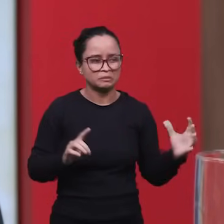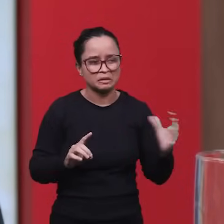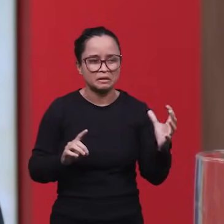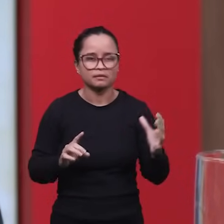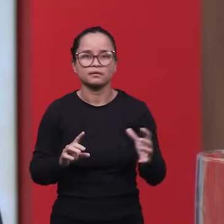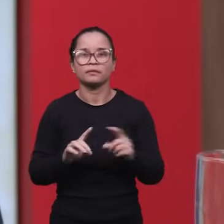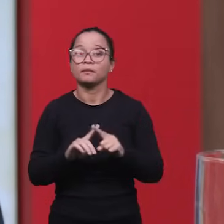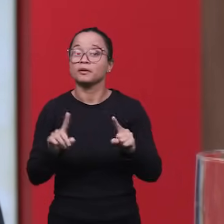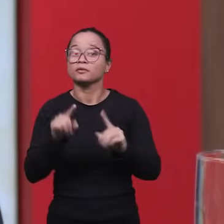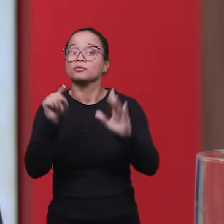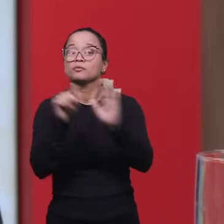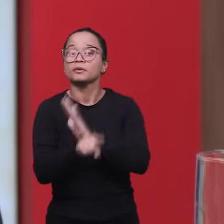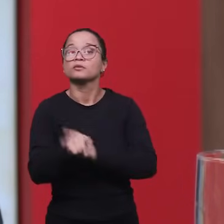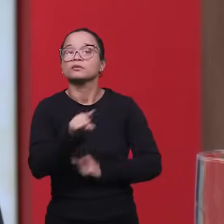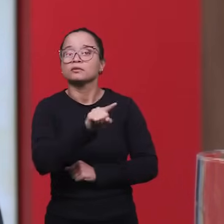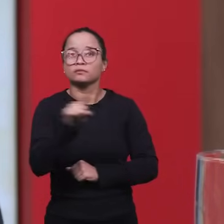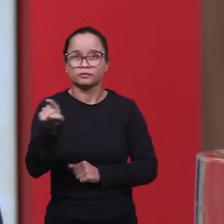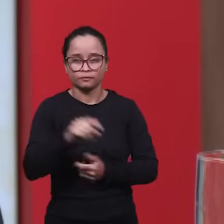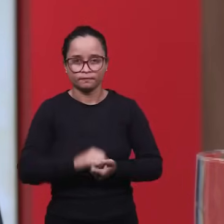perguntar para vocês, olha,